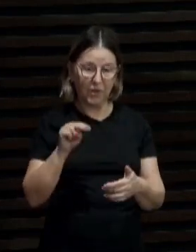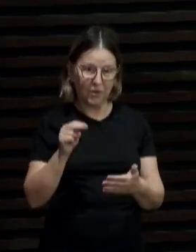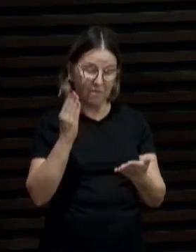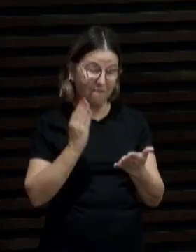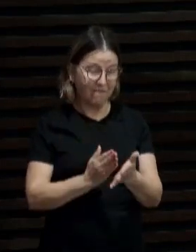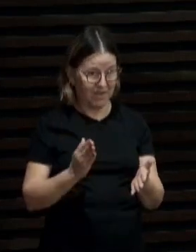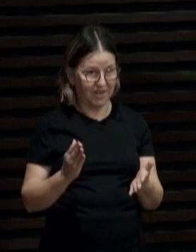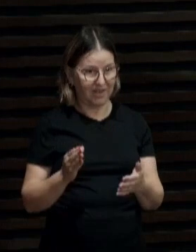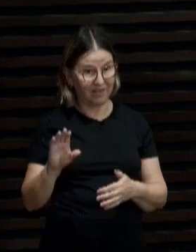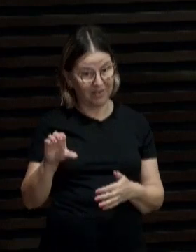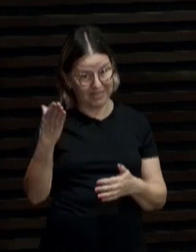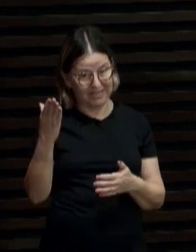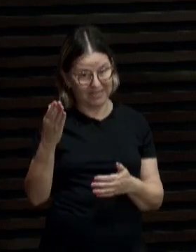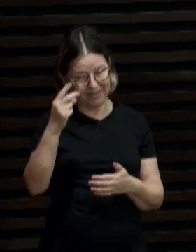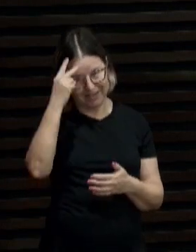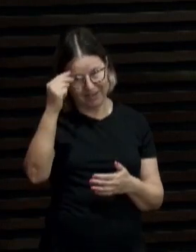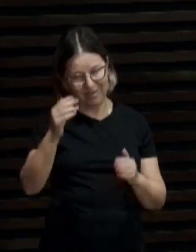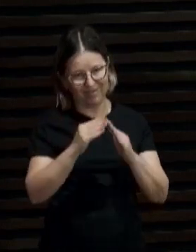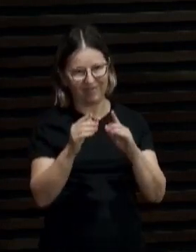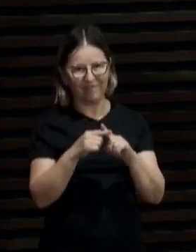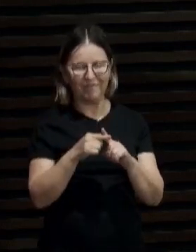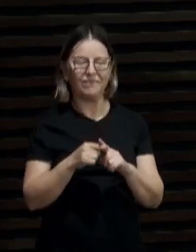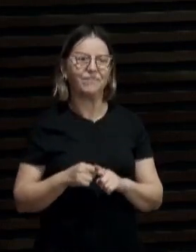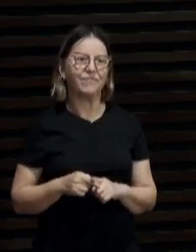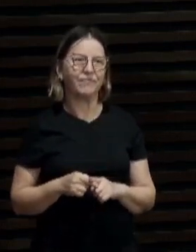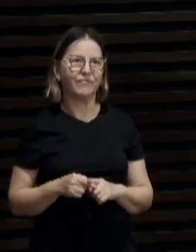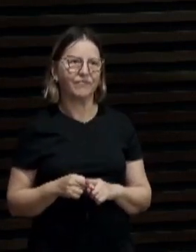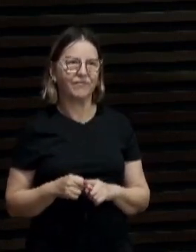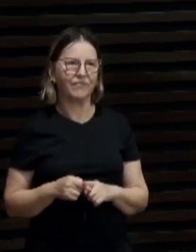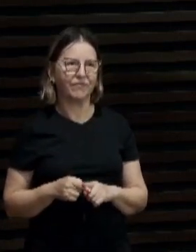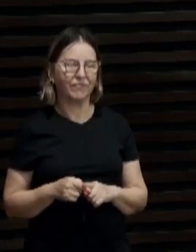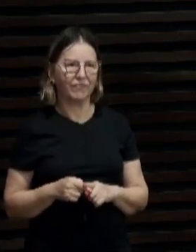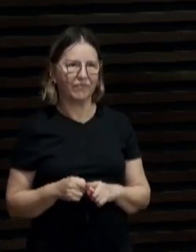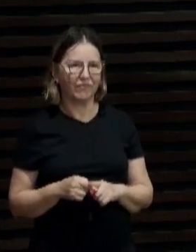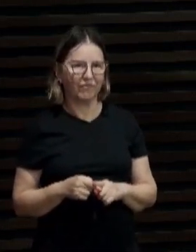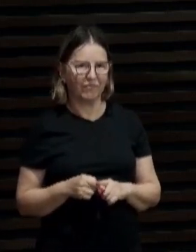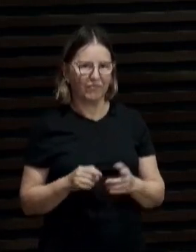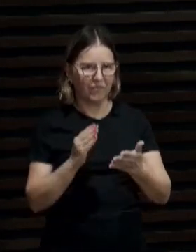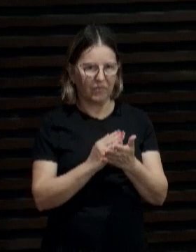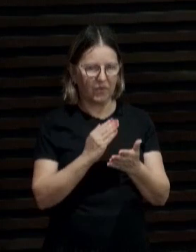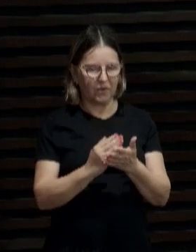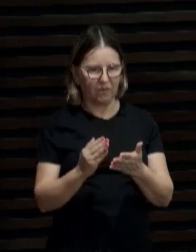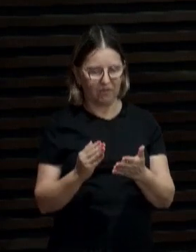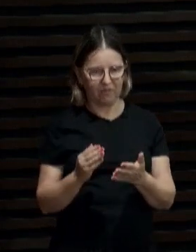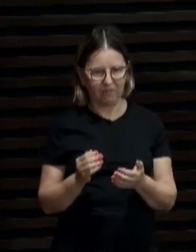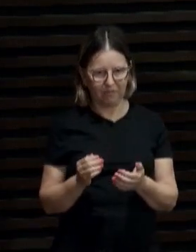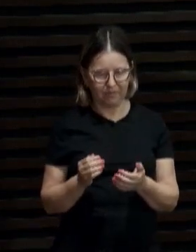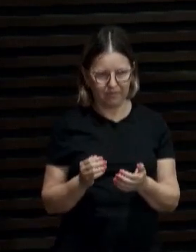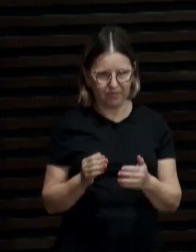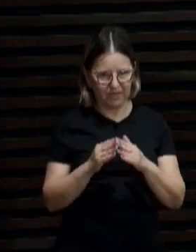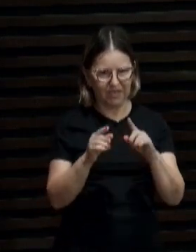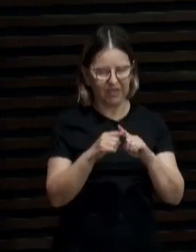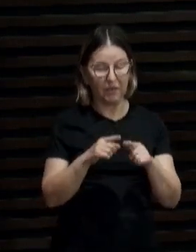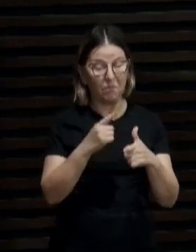estar presentes na história da igreja. Algumas localidades têm problemas com apostasia, outras